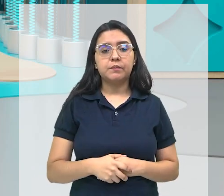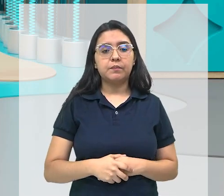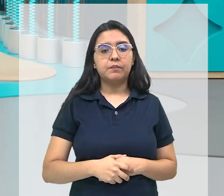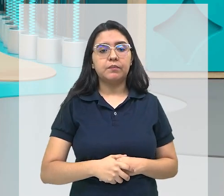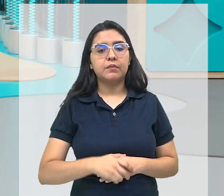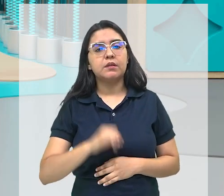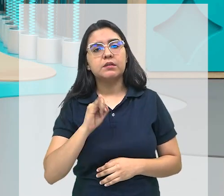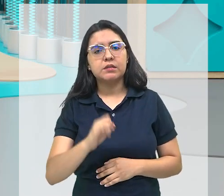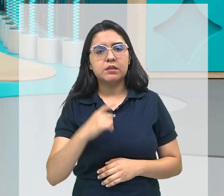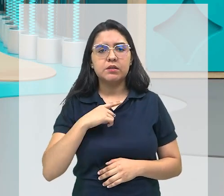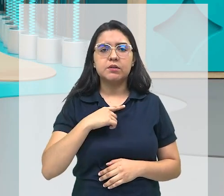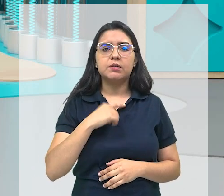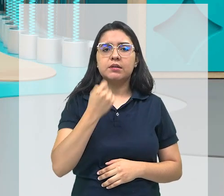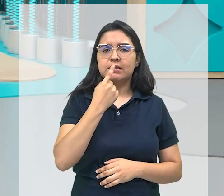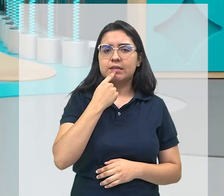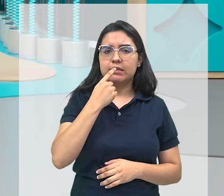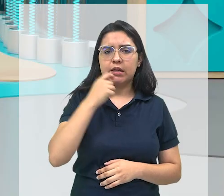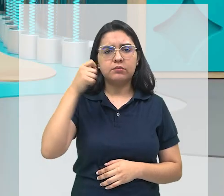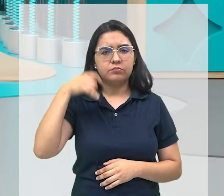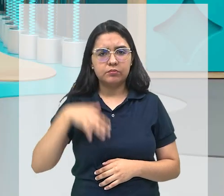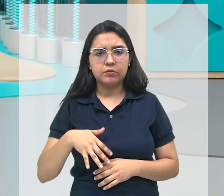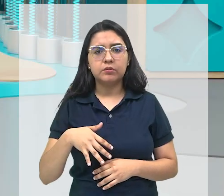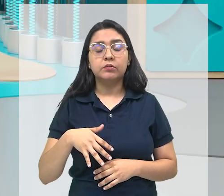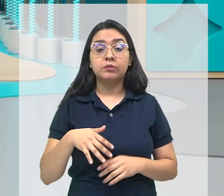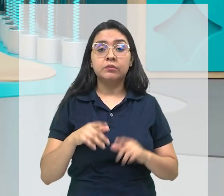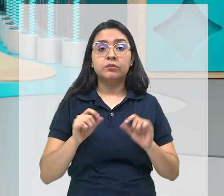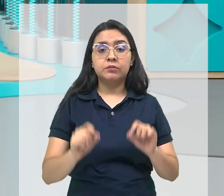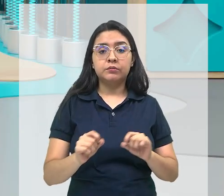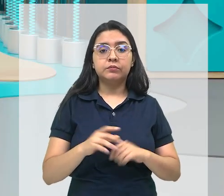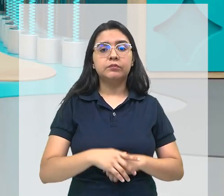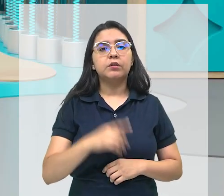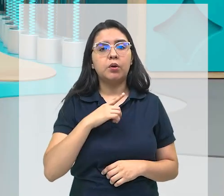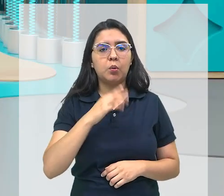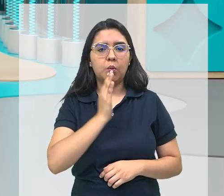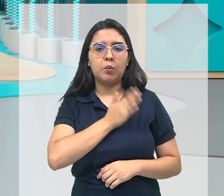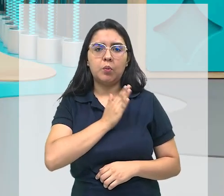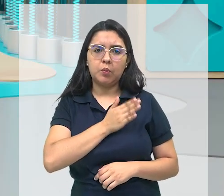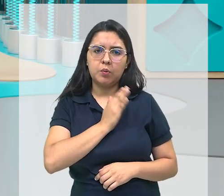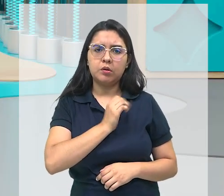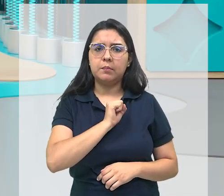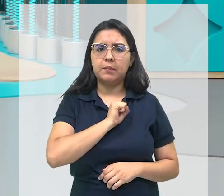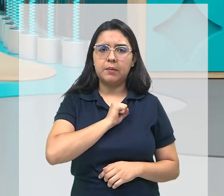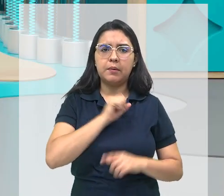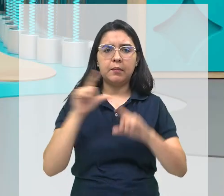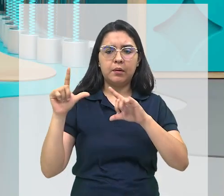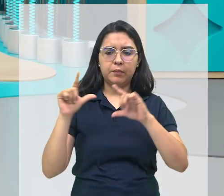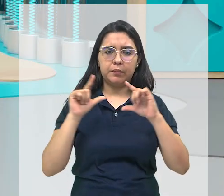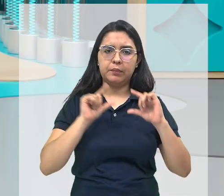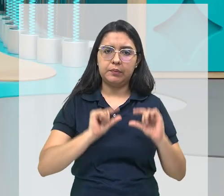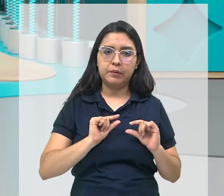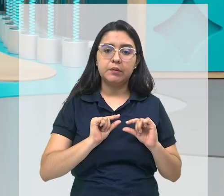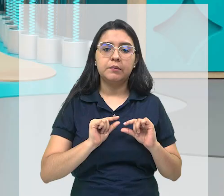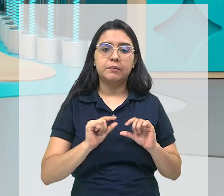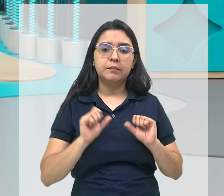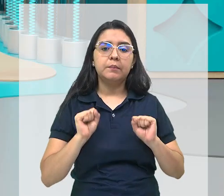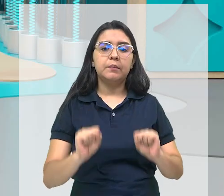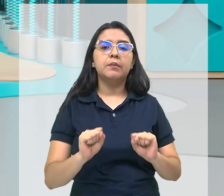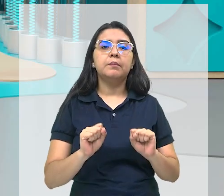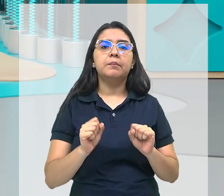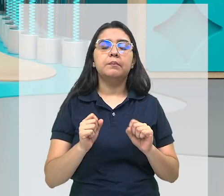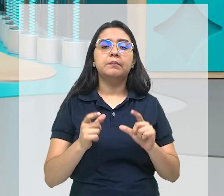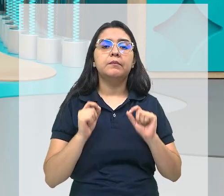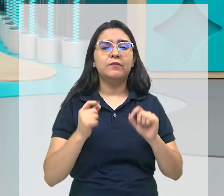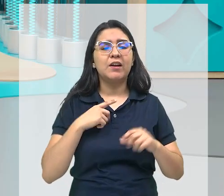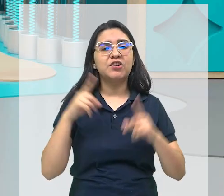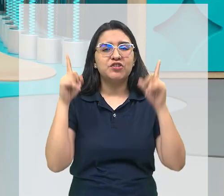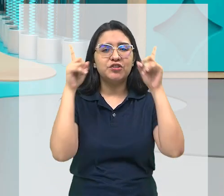perda de sangue, né, de hemorragia, em que a pulsação diminui drasticamente, então pode se